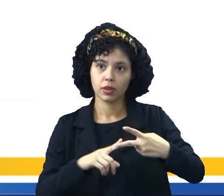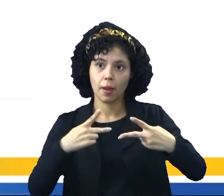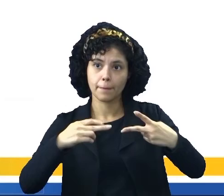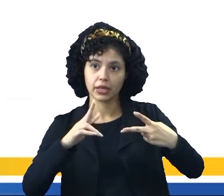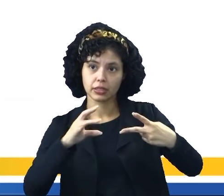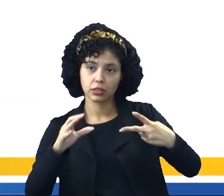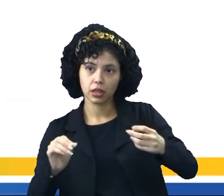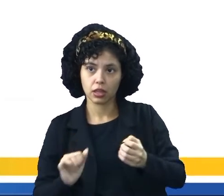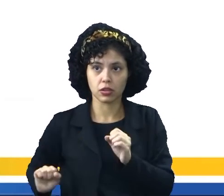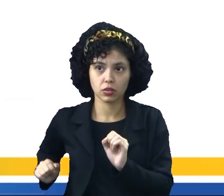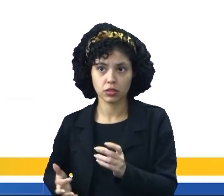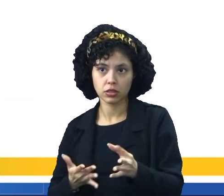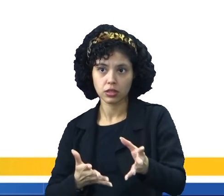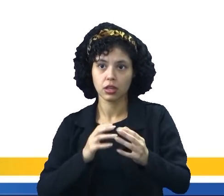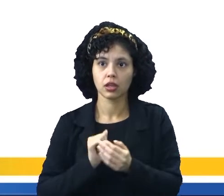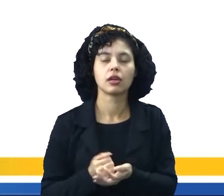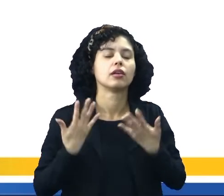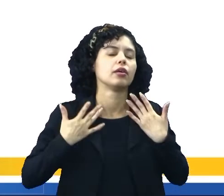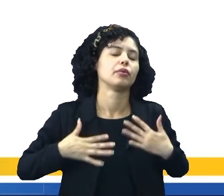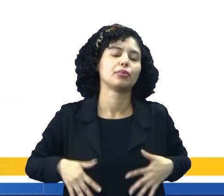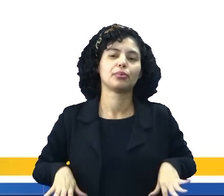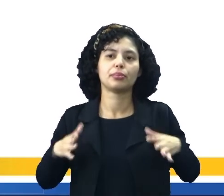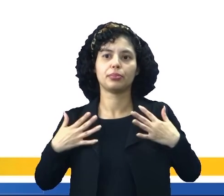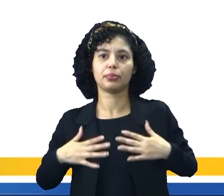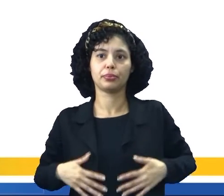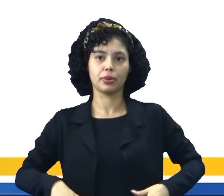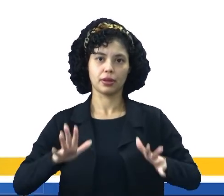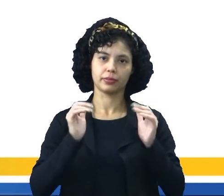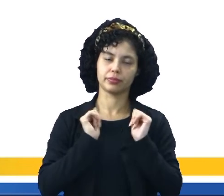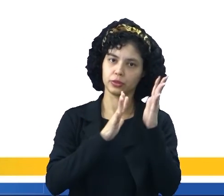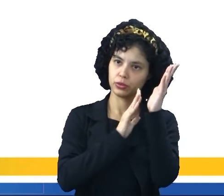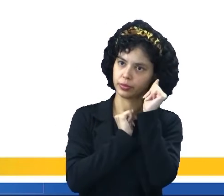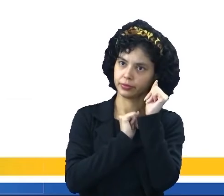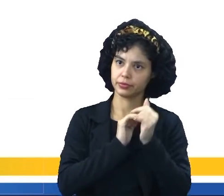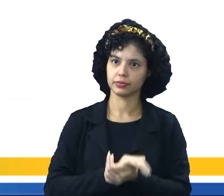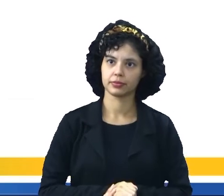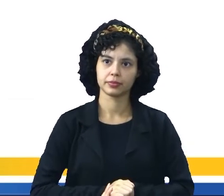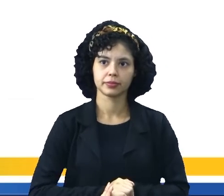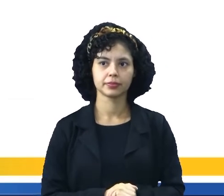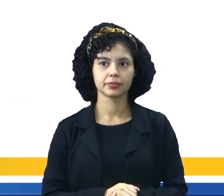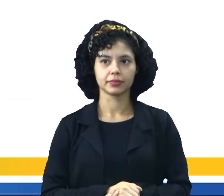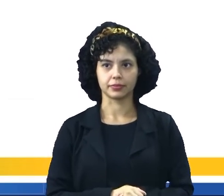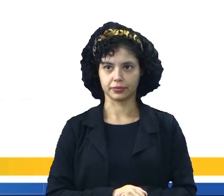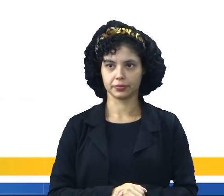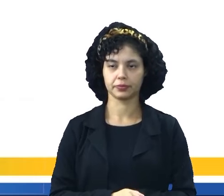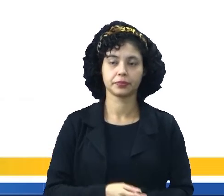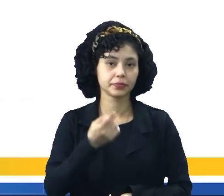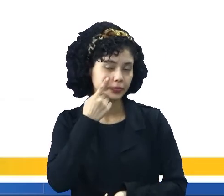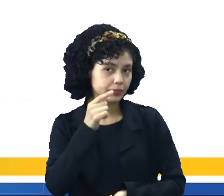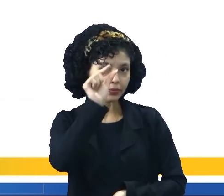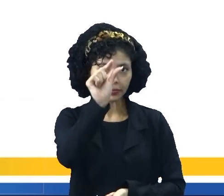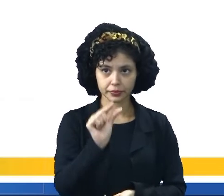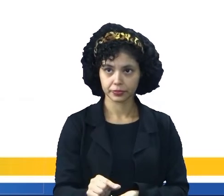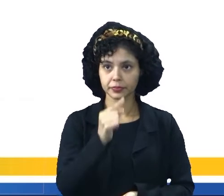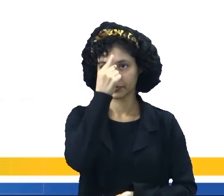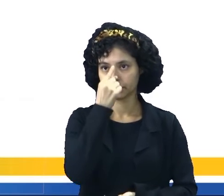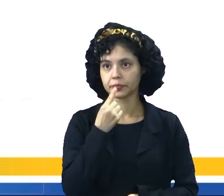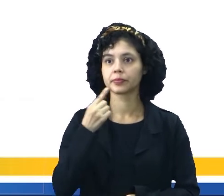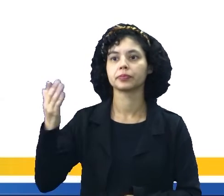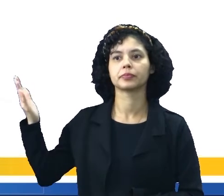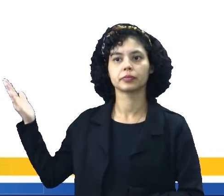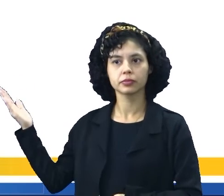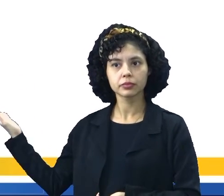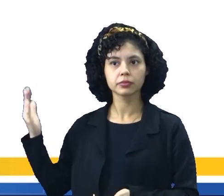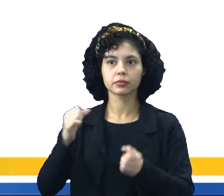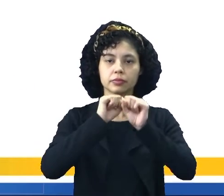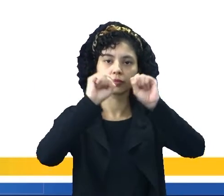parasimpático estimula atividades relaxantes, como por exemplo o repouso. Bom, então, observando isso, observe a figura. Enquanto